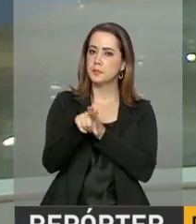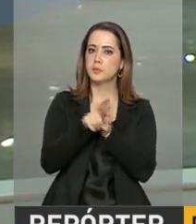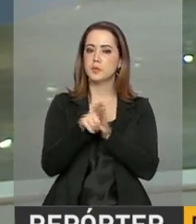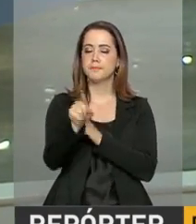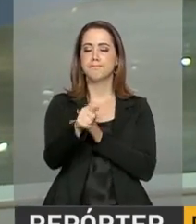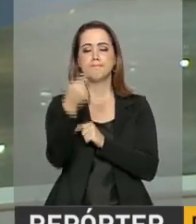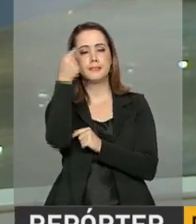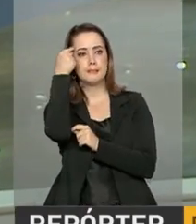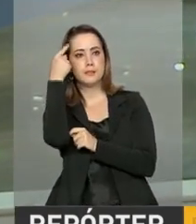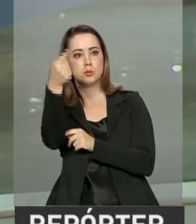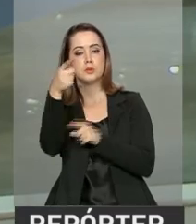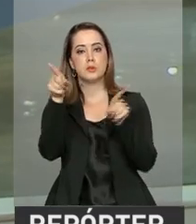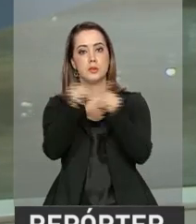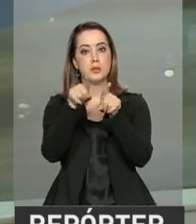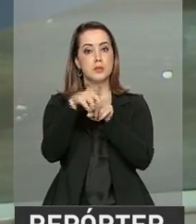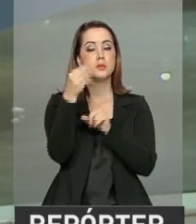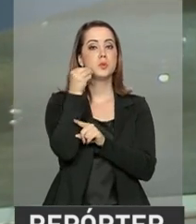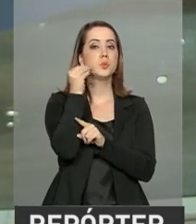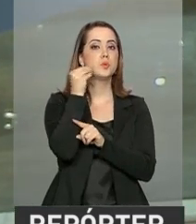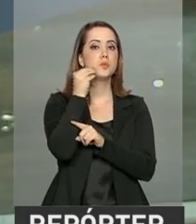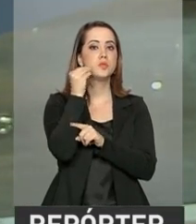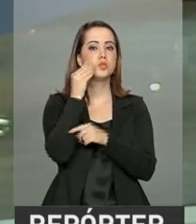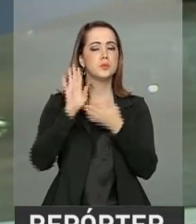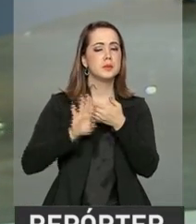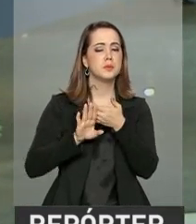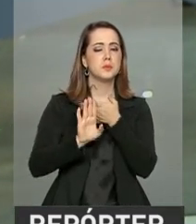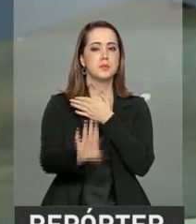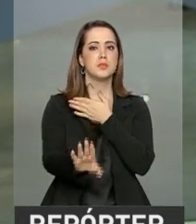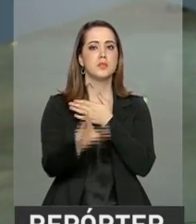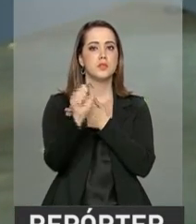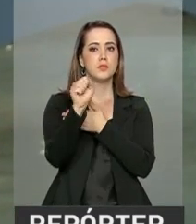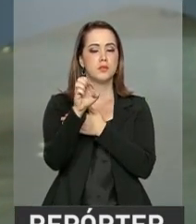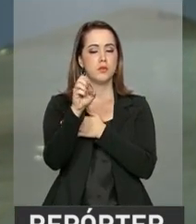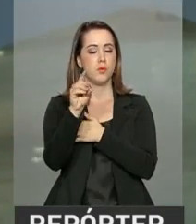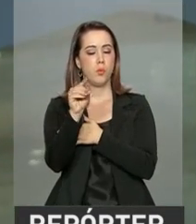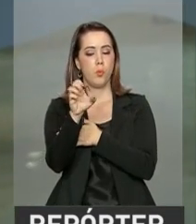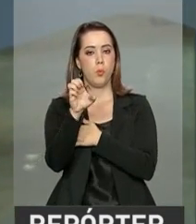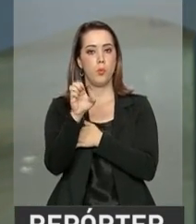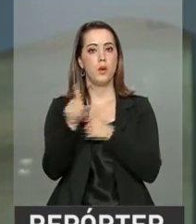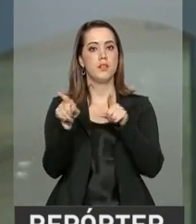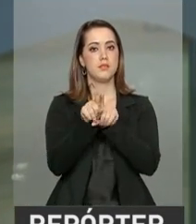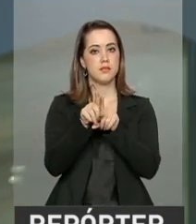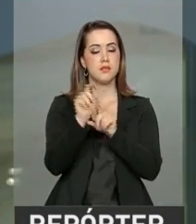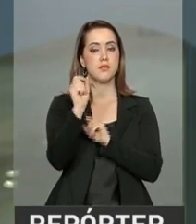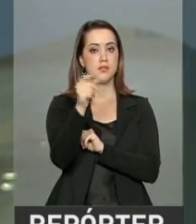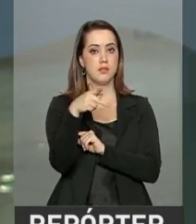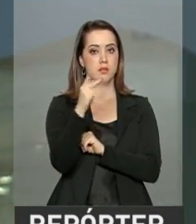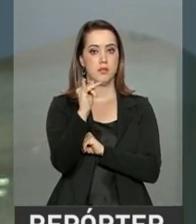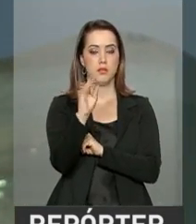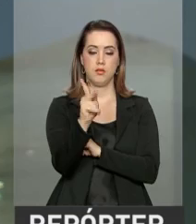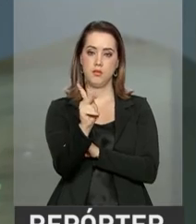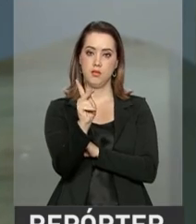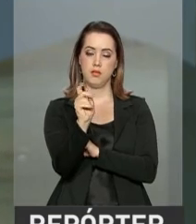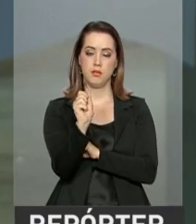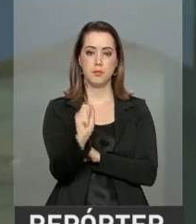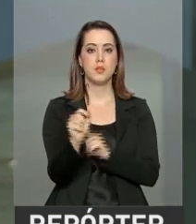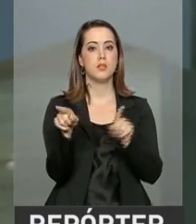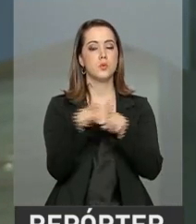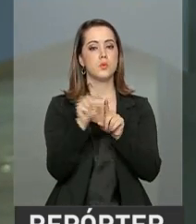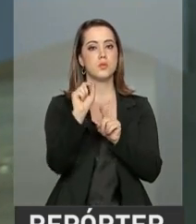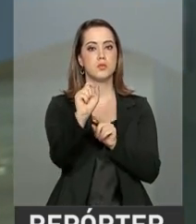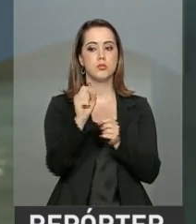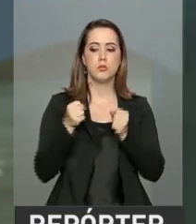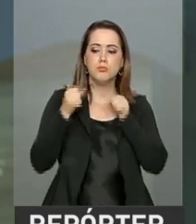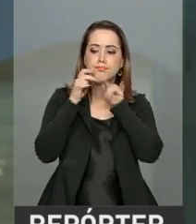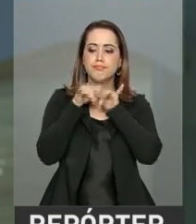experiências bem sucedidas justamente no combate ao aedes aegypti ao zica vírus a meta é multiplicar esses